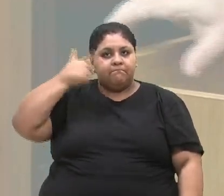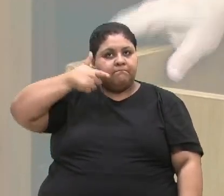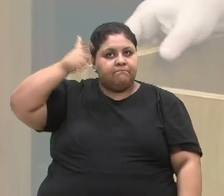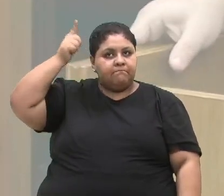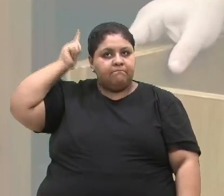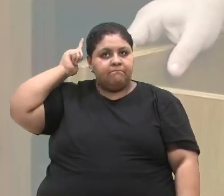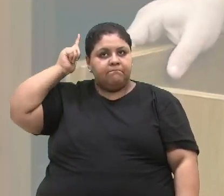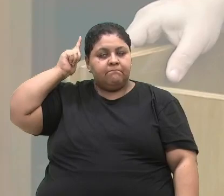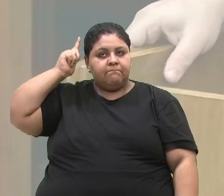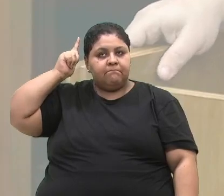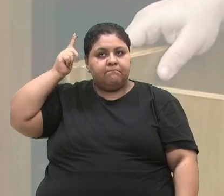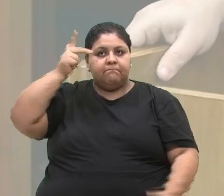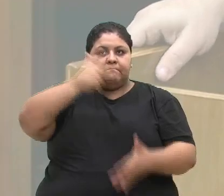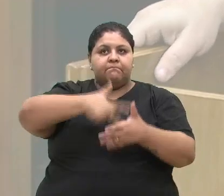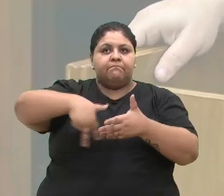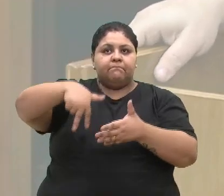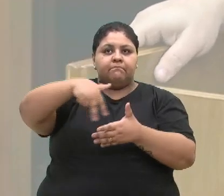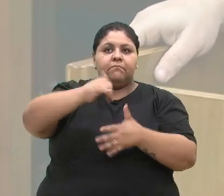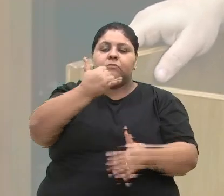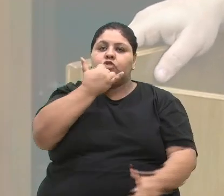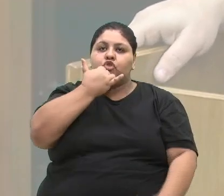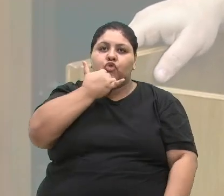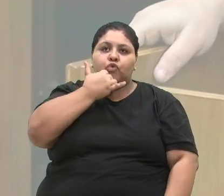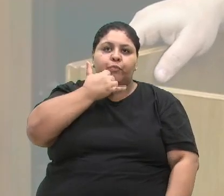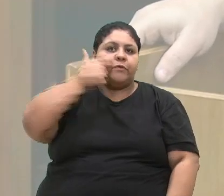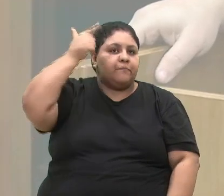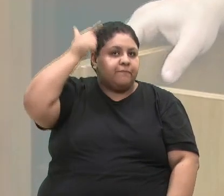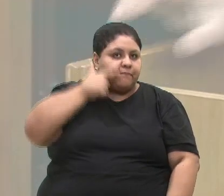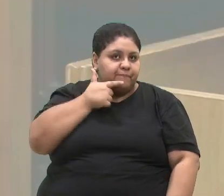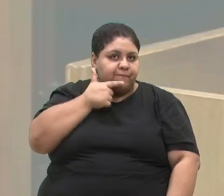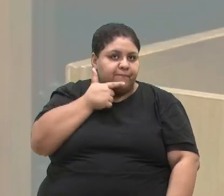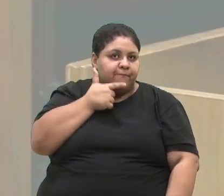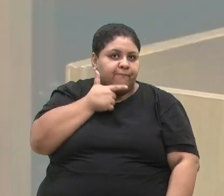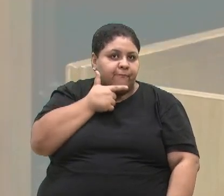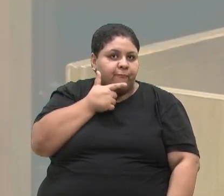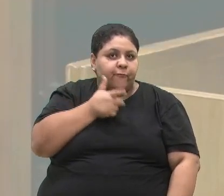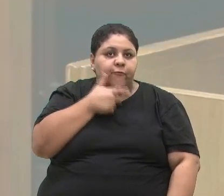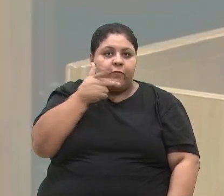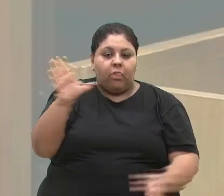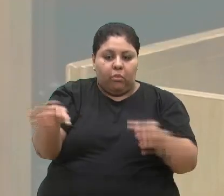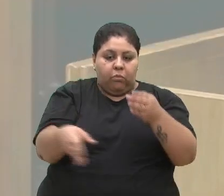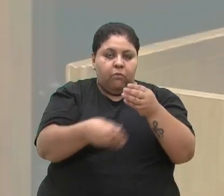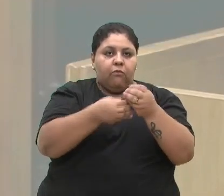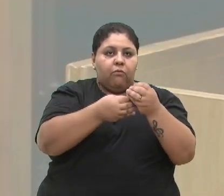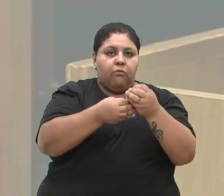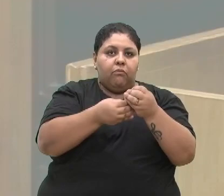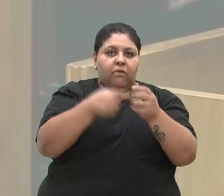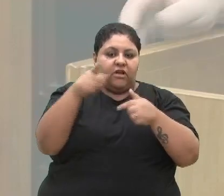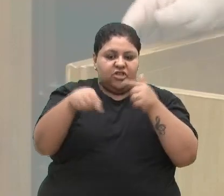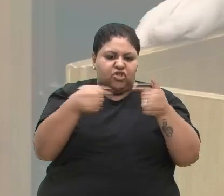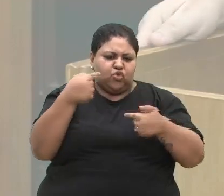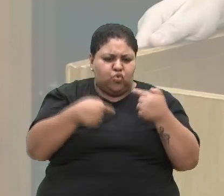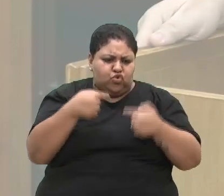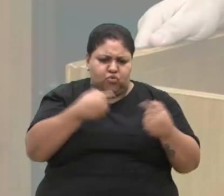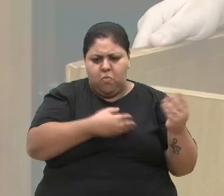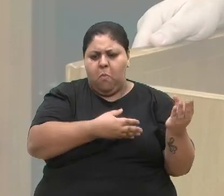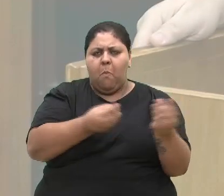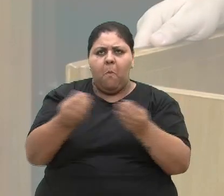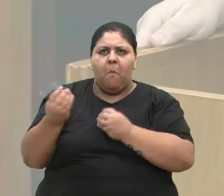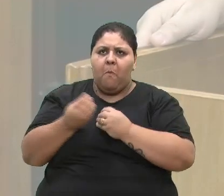tribuna para até reforçar o que o senhor falou agora há pouco aqui, que a gente debateu tanto essas questões